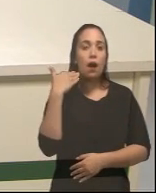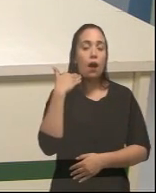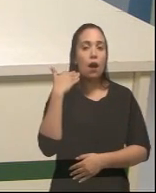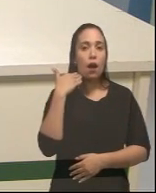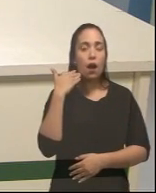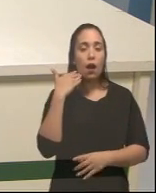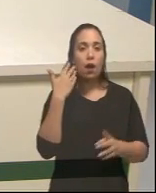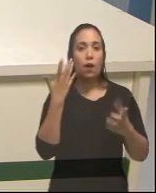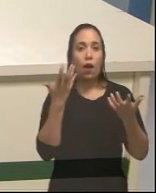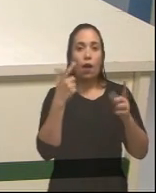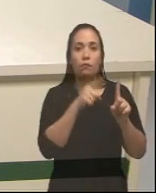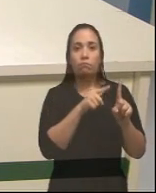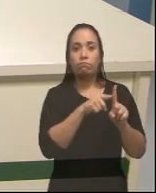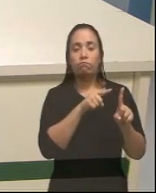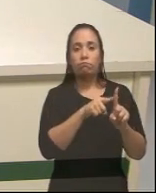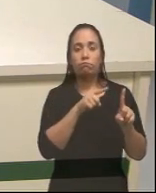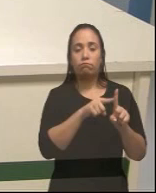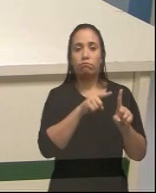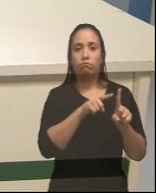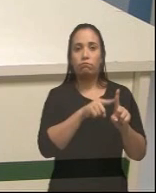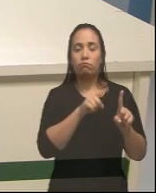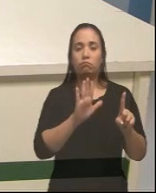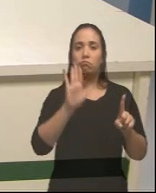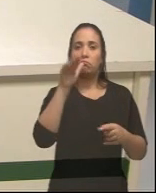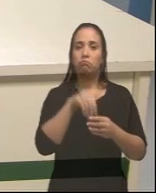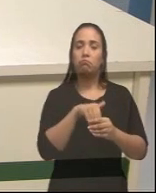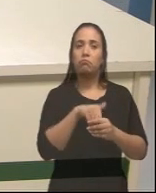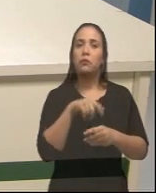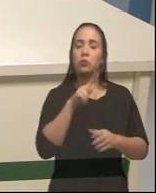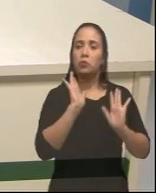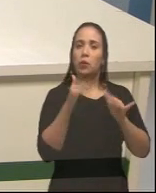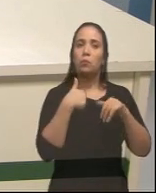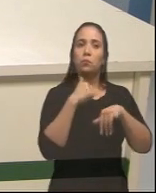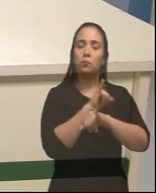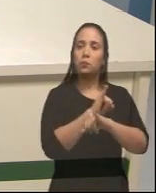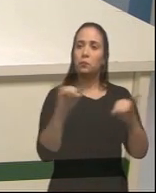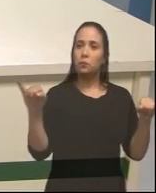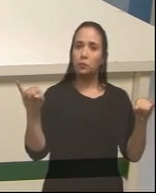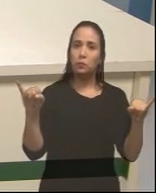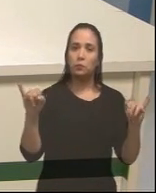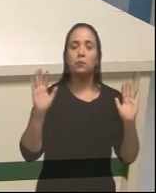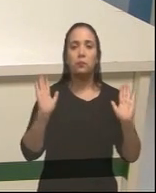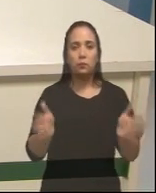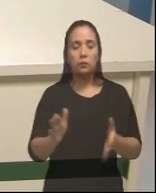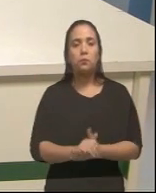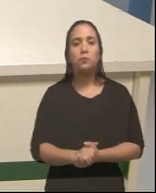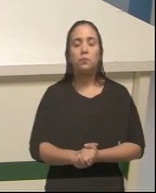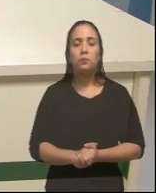banqueiros e dos investidores, ele já se autoproclamou candidato dos investidores, né?